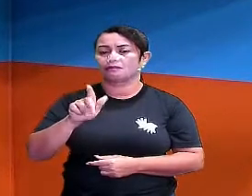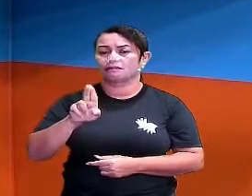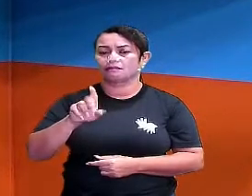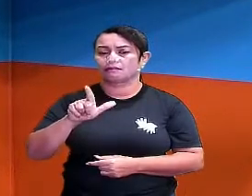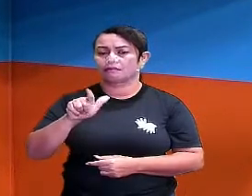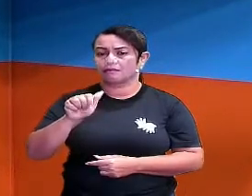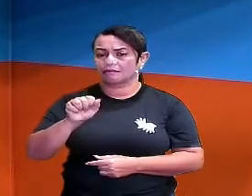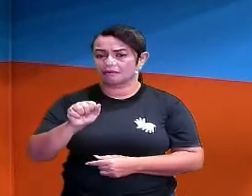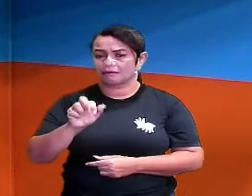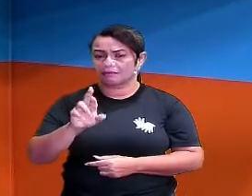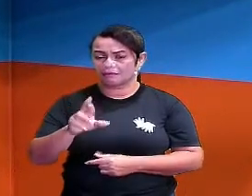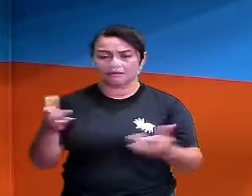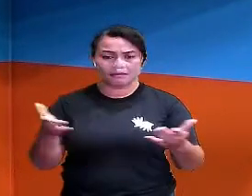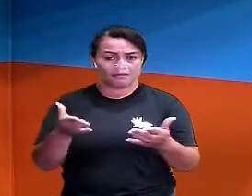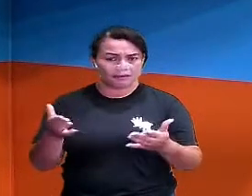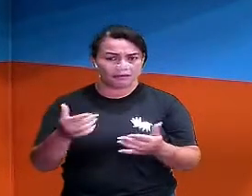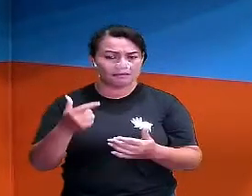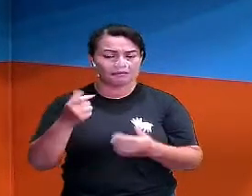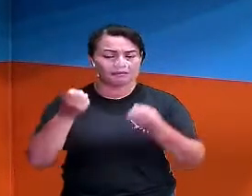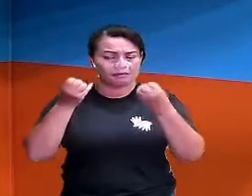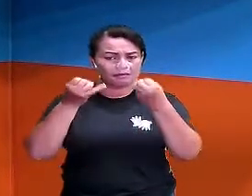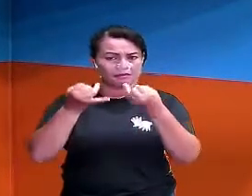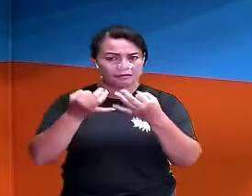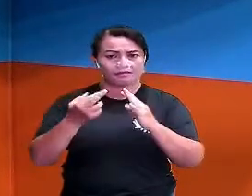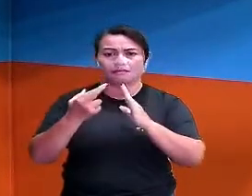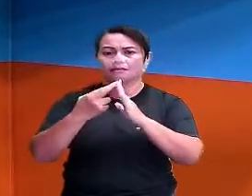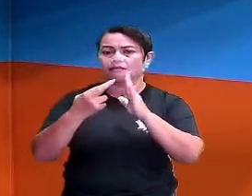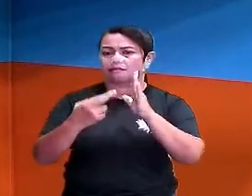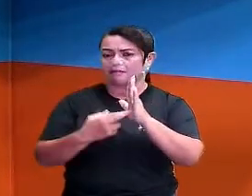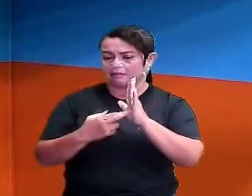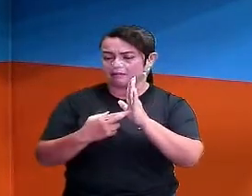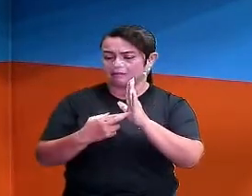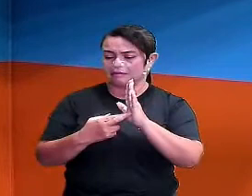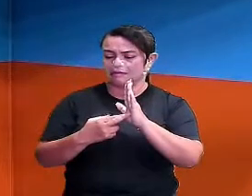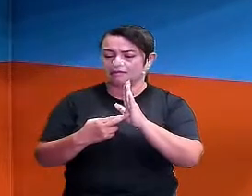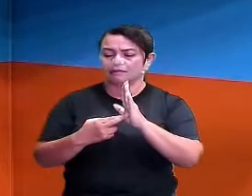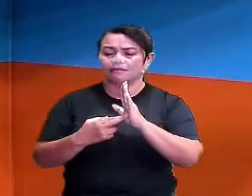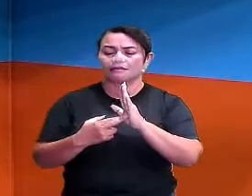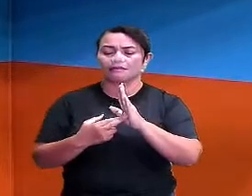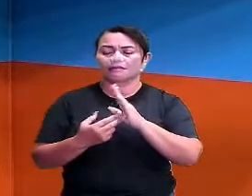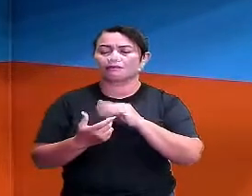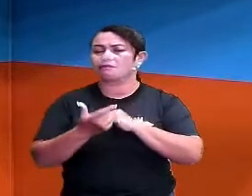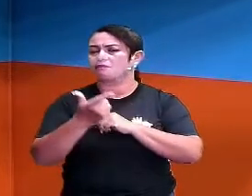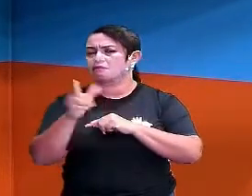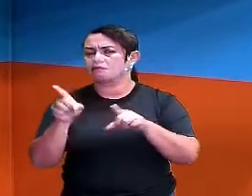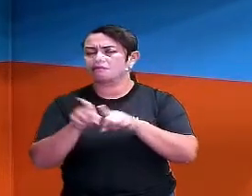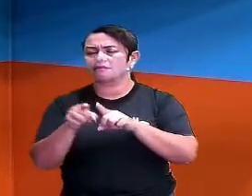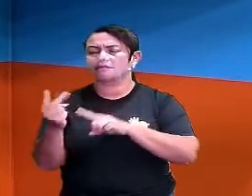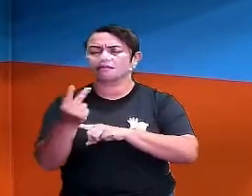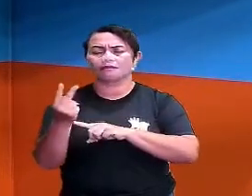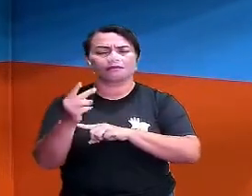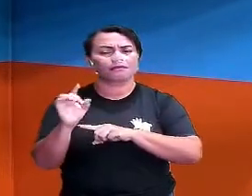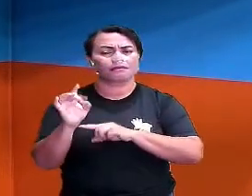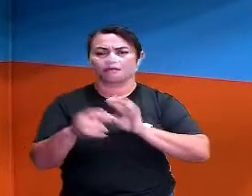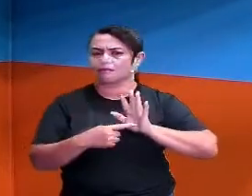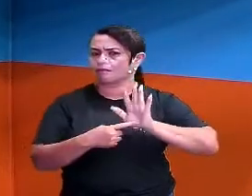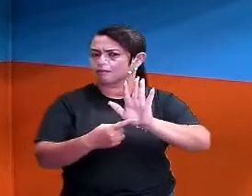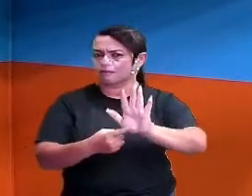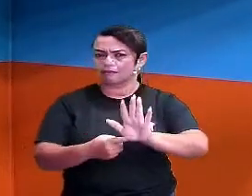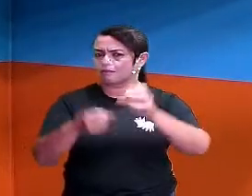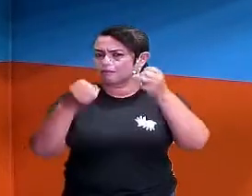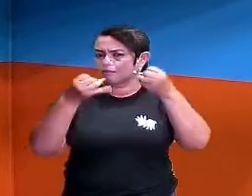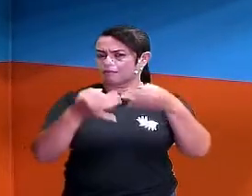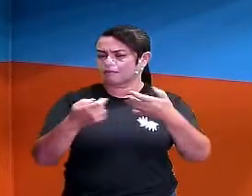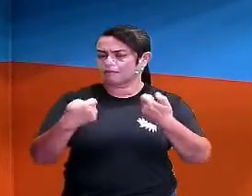é o que a gente vai se debruçar aqui hoje sobre o polígono regular. Os outros dois aí que a gente trouxe não entram nesse contexto de